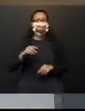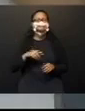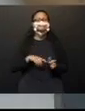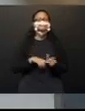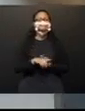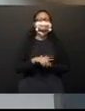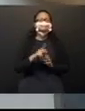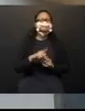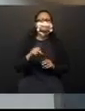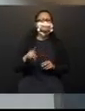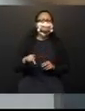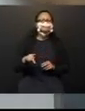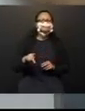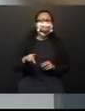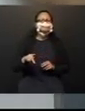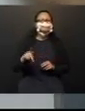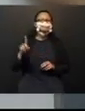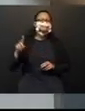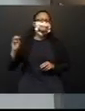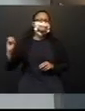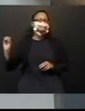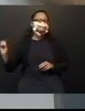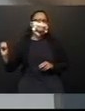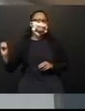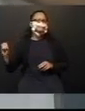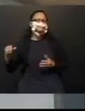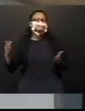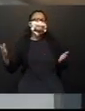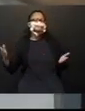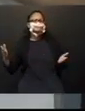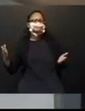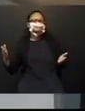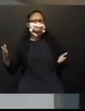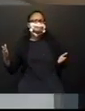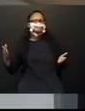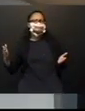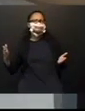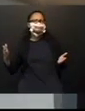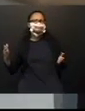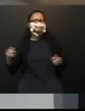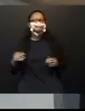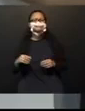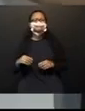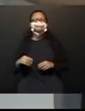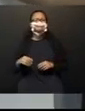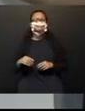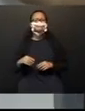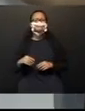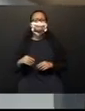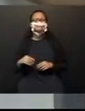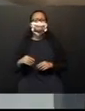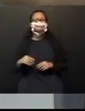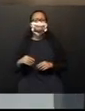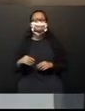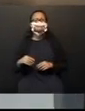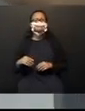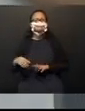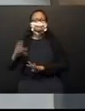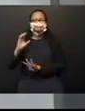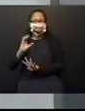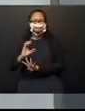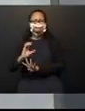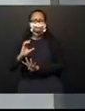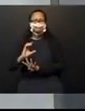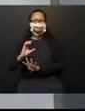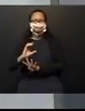Professora, cadê o 100 daqui? Olha lá para onde que ele foi, ó. Para o lugar dele, para o lugar da